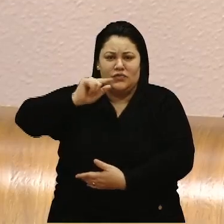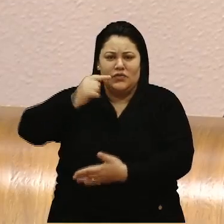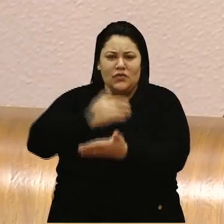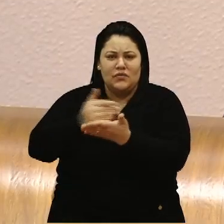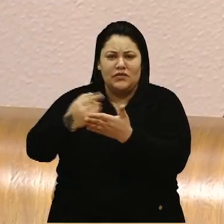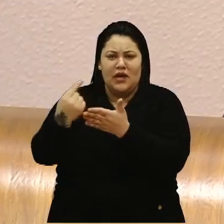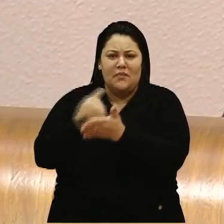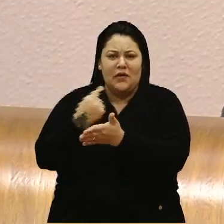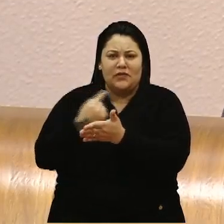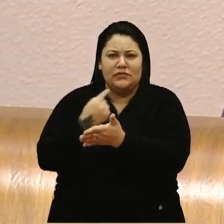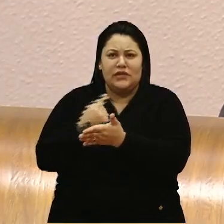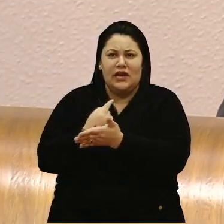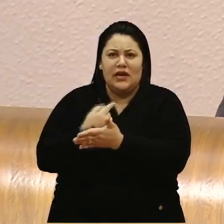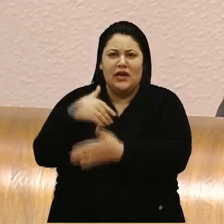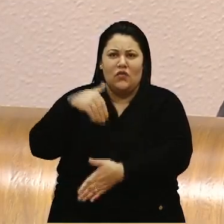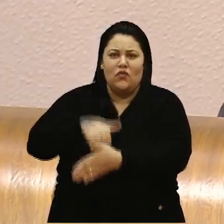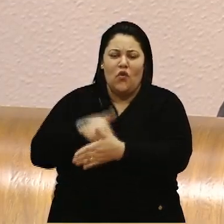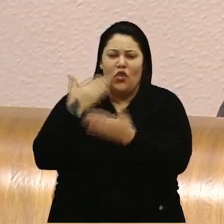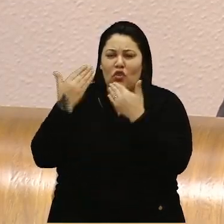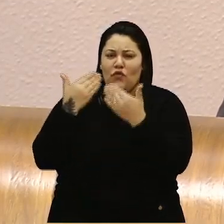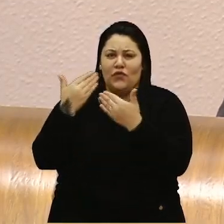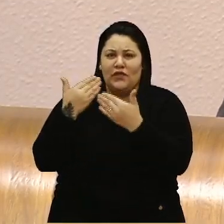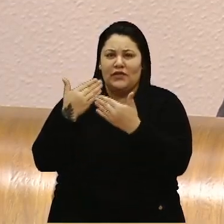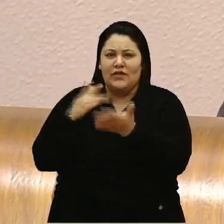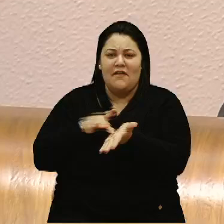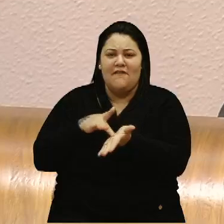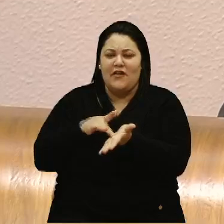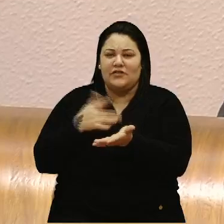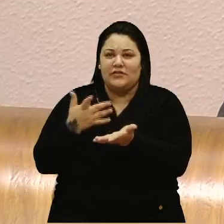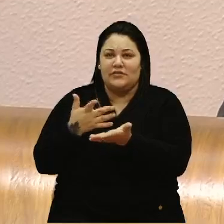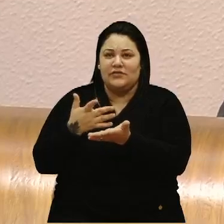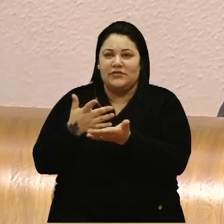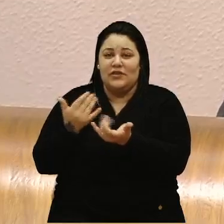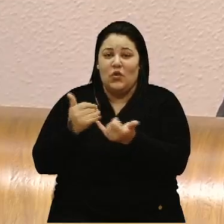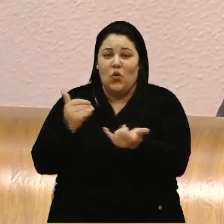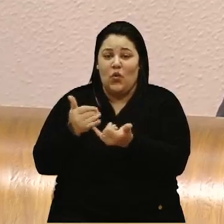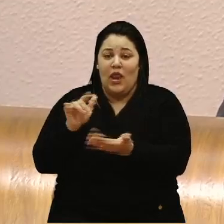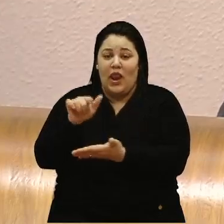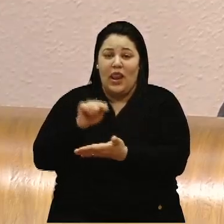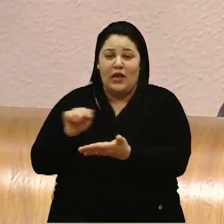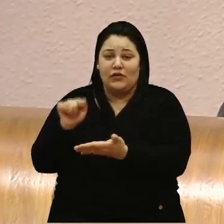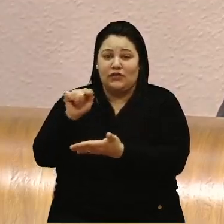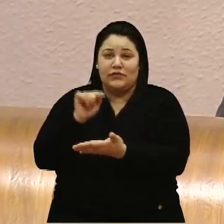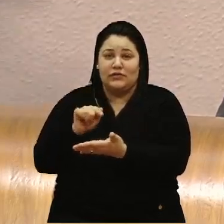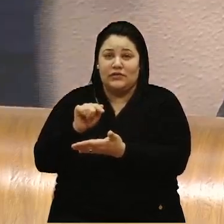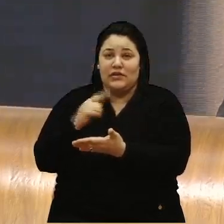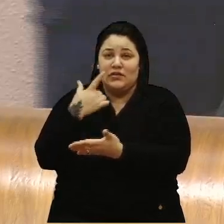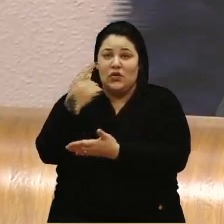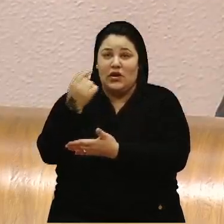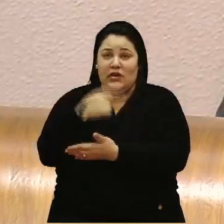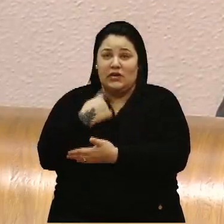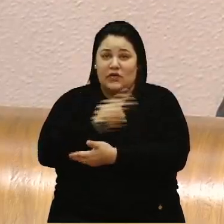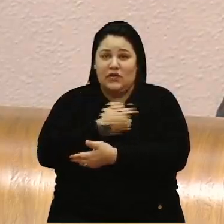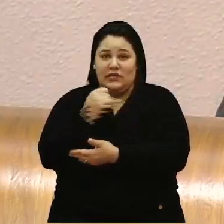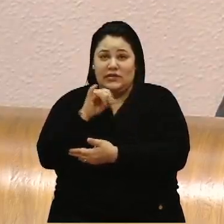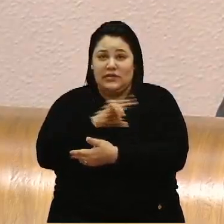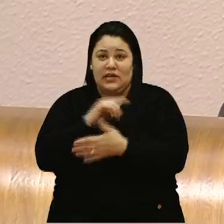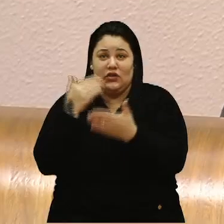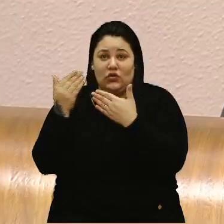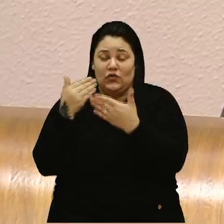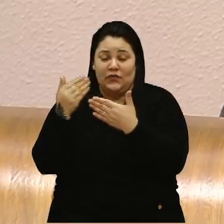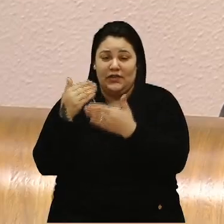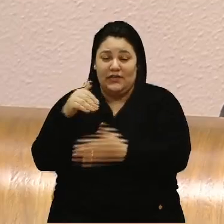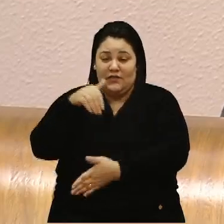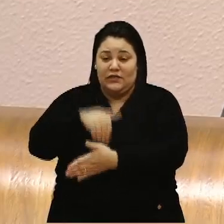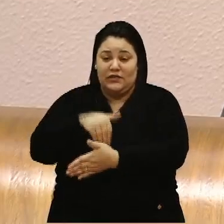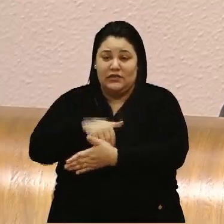as urnas eletrônicas. Lembrando, urnas eletrônicas que foram as mesmas que nos elegeram, portanto, se há dúvida sobre a eleição